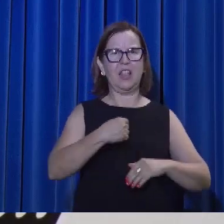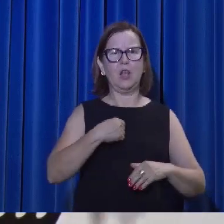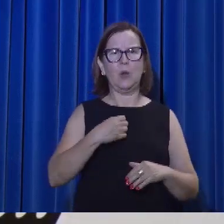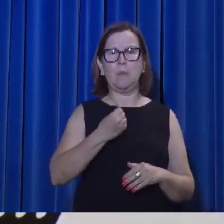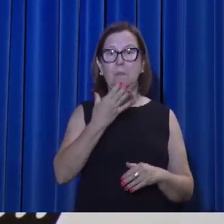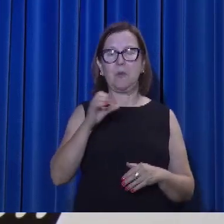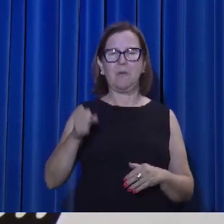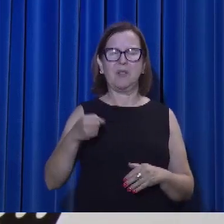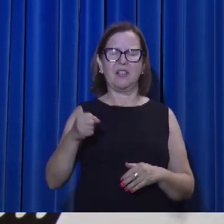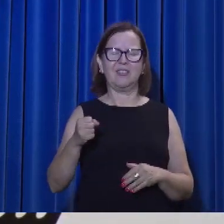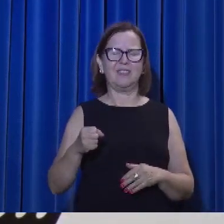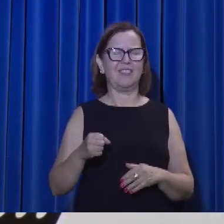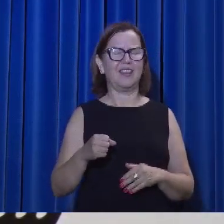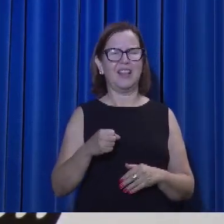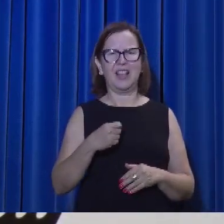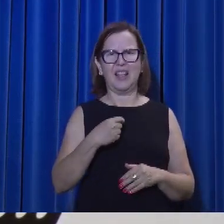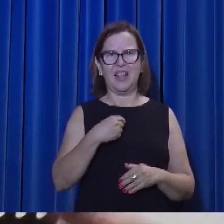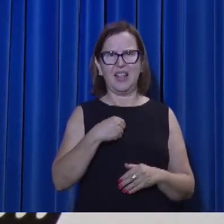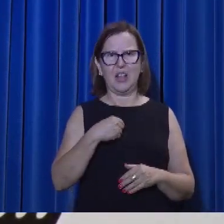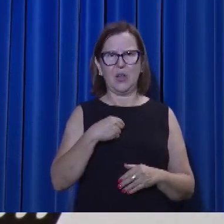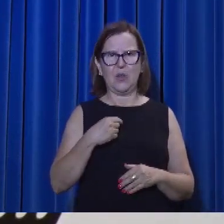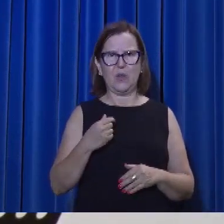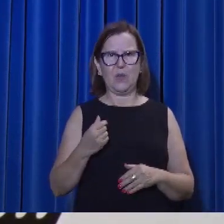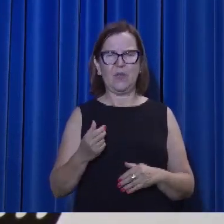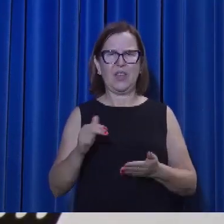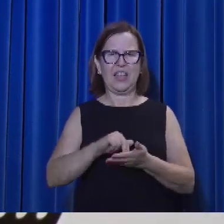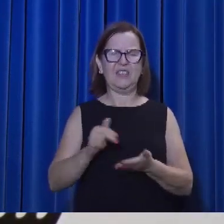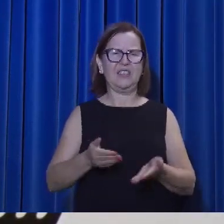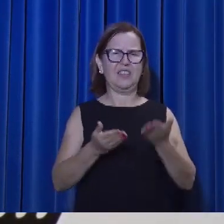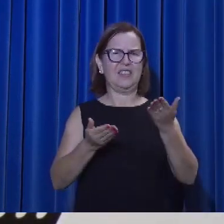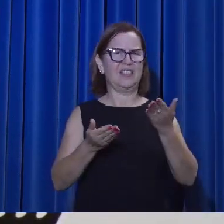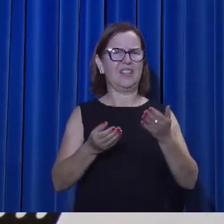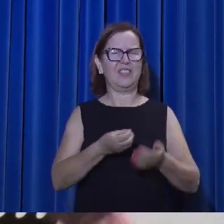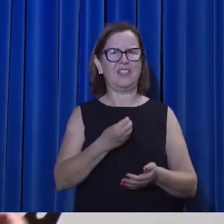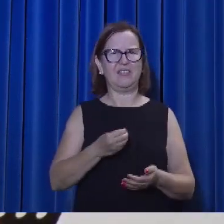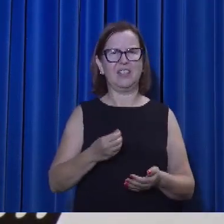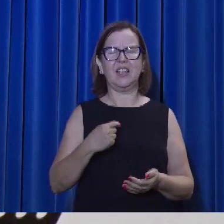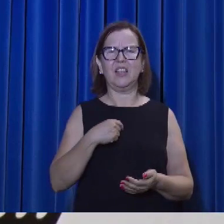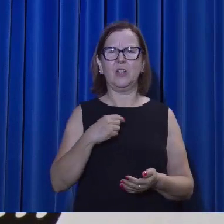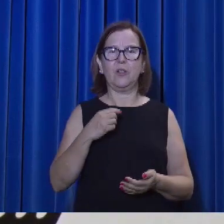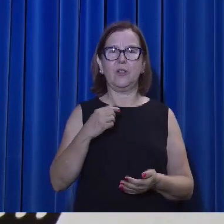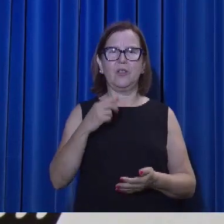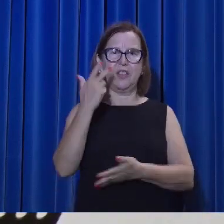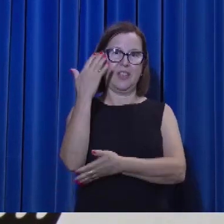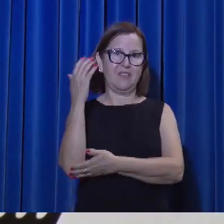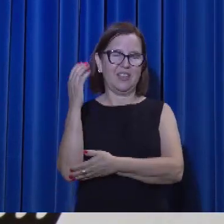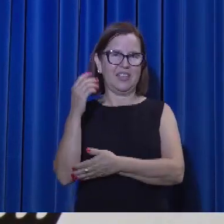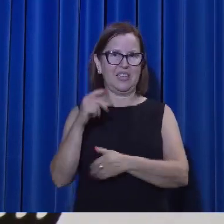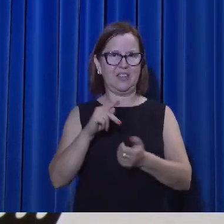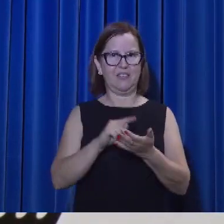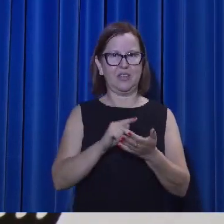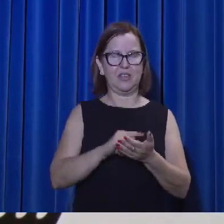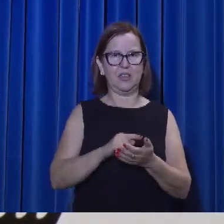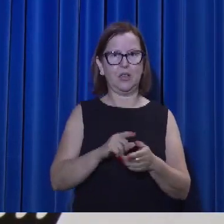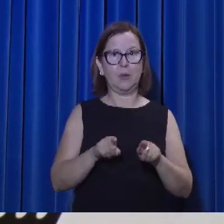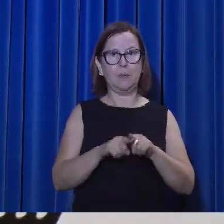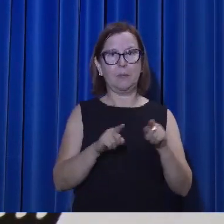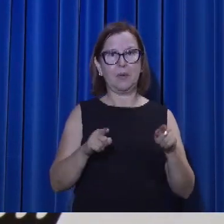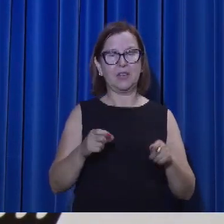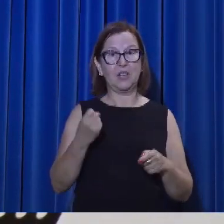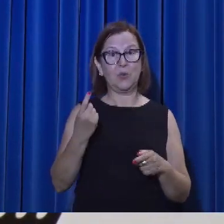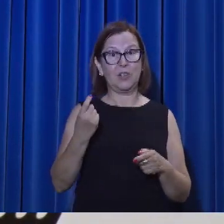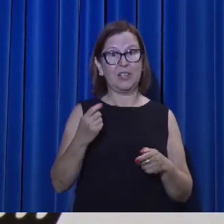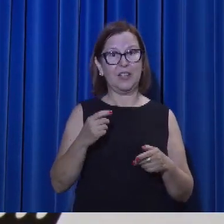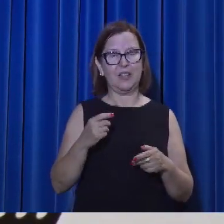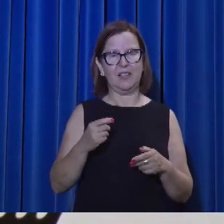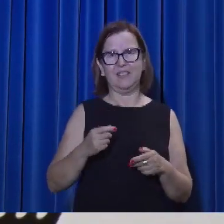eu sou isso, eu sou a ressurreição e a vida, eu sou o caminho, a verdade e a vida, eu sou a videira verdadeira. Mas a única vez que ele fala para nós assim,